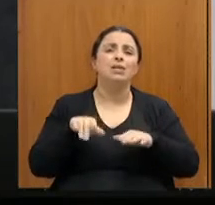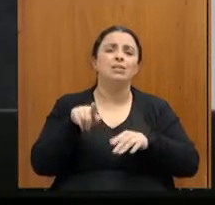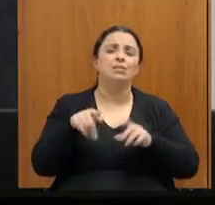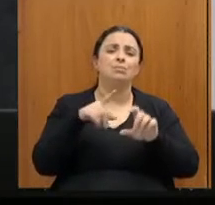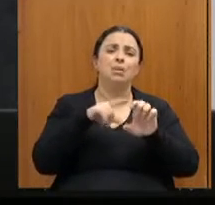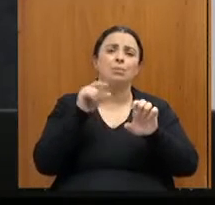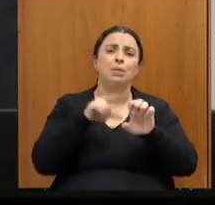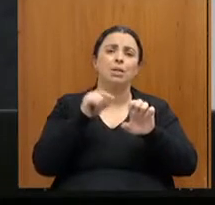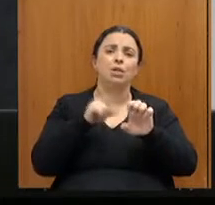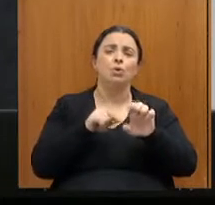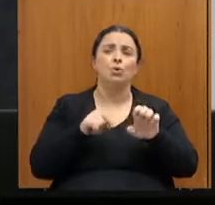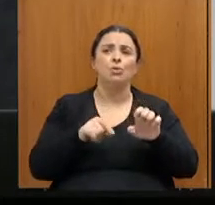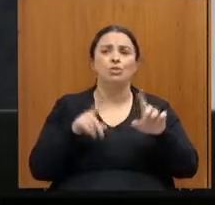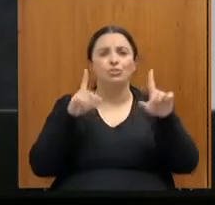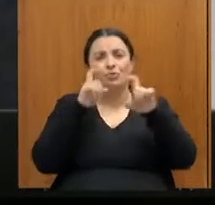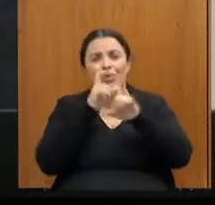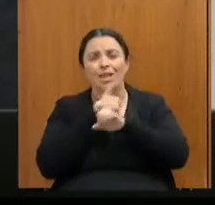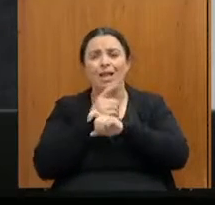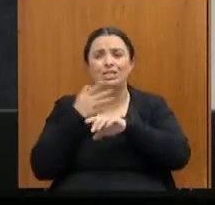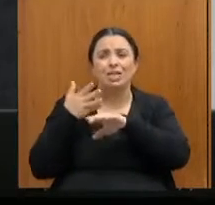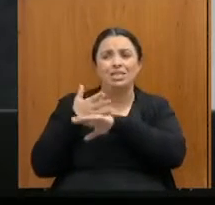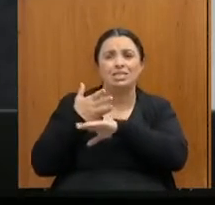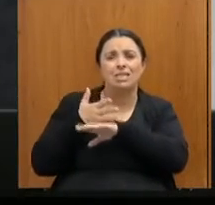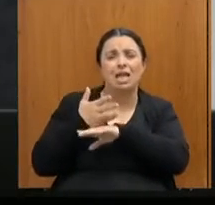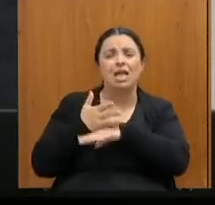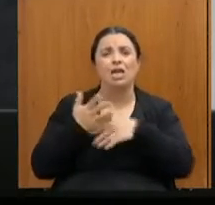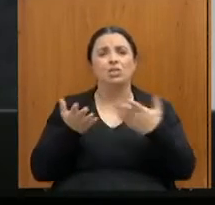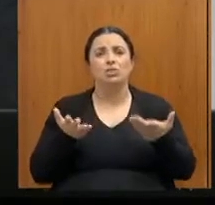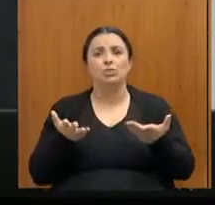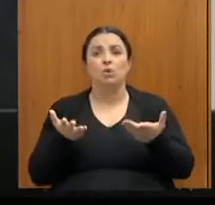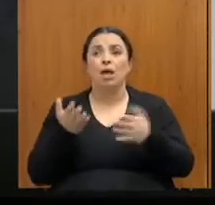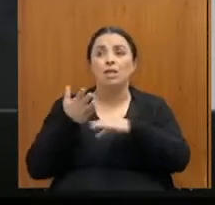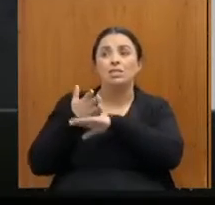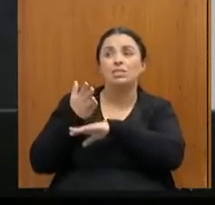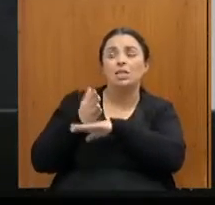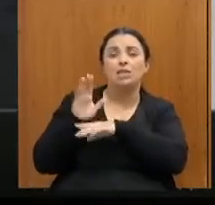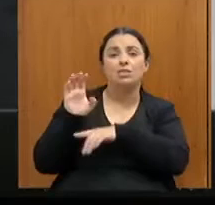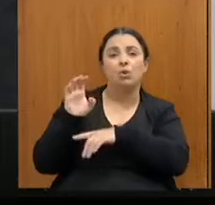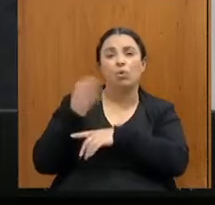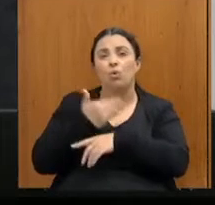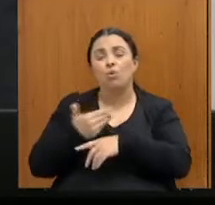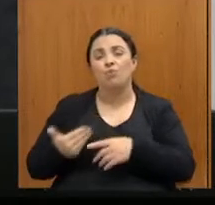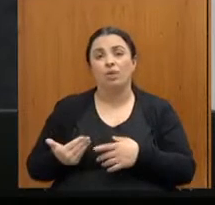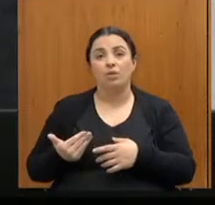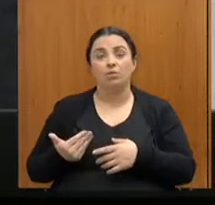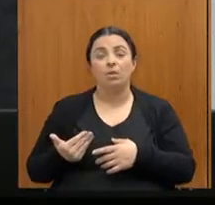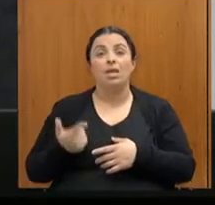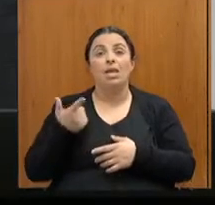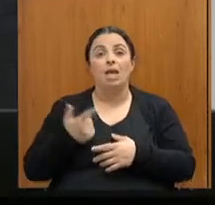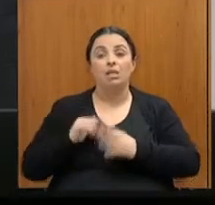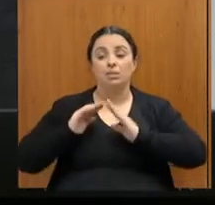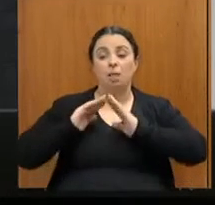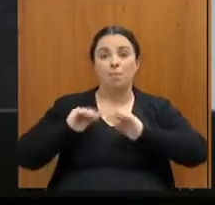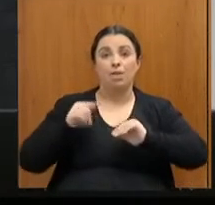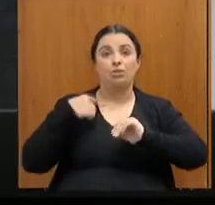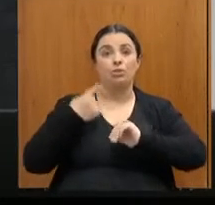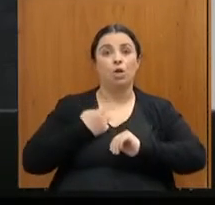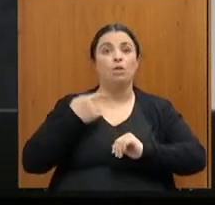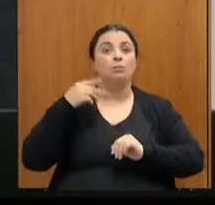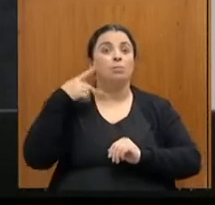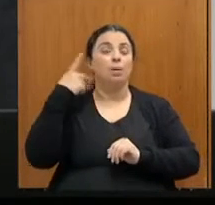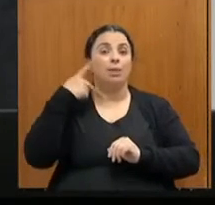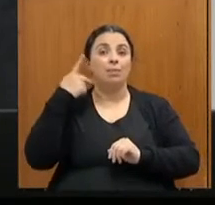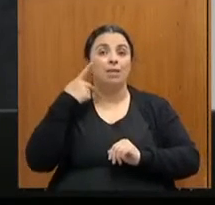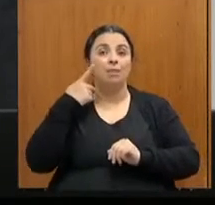tem dificuldade de acesso aos escalões do governo e usam da referência do parlamentar para faça essa Ponte das